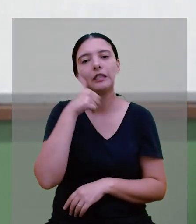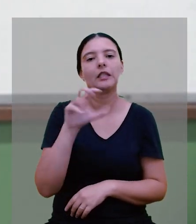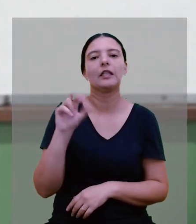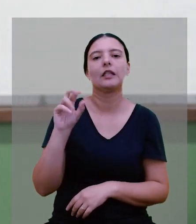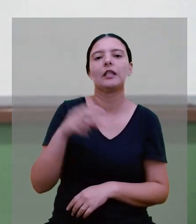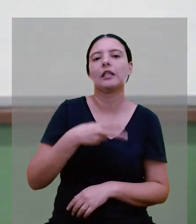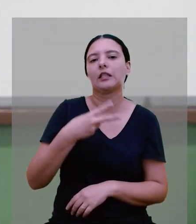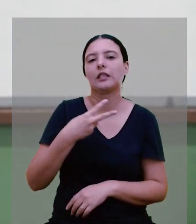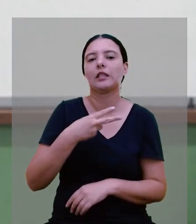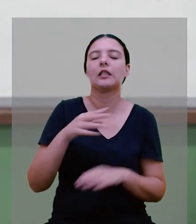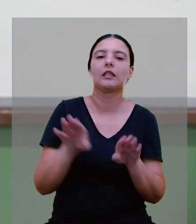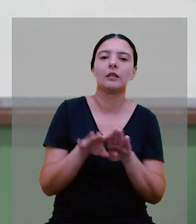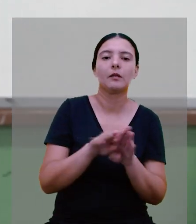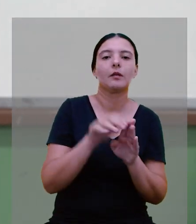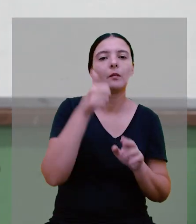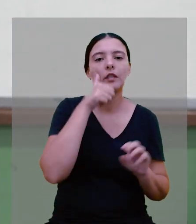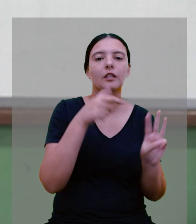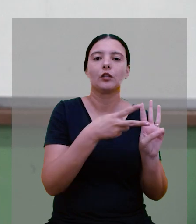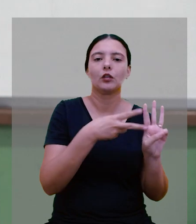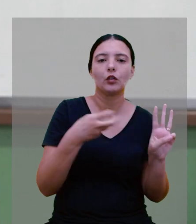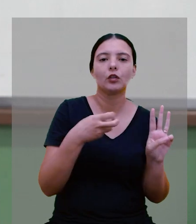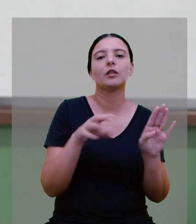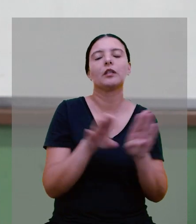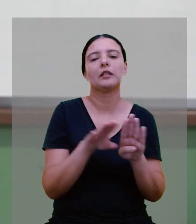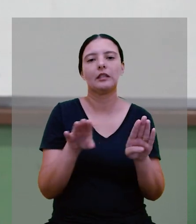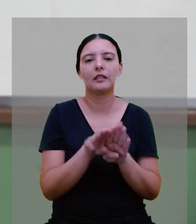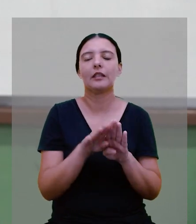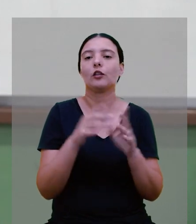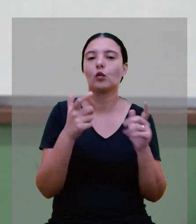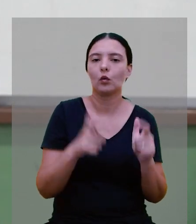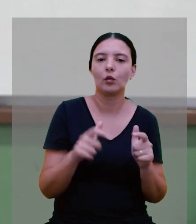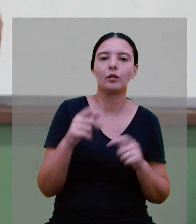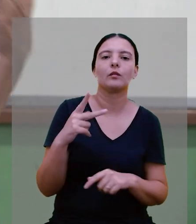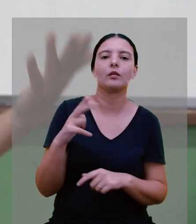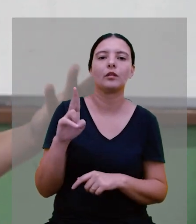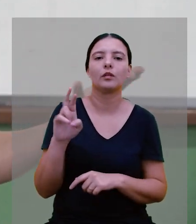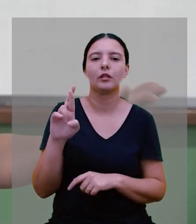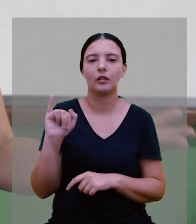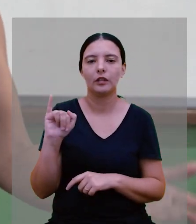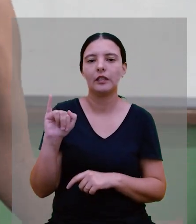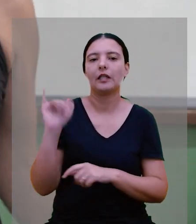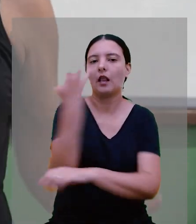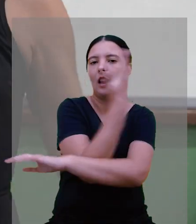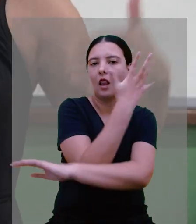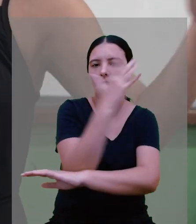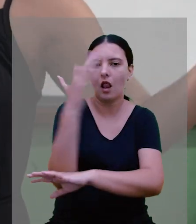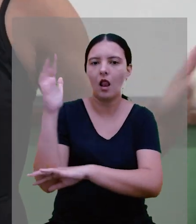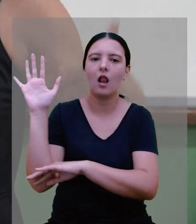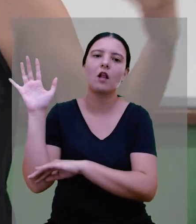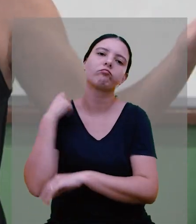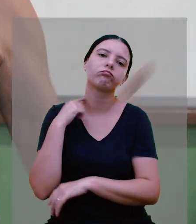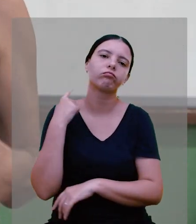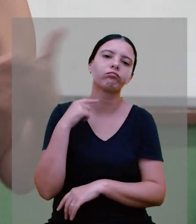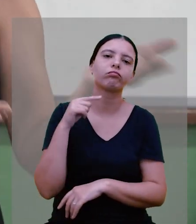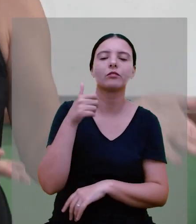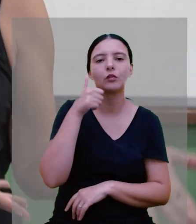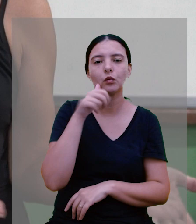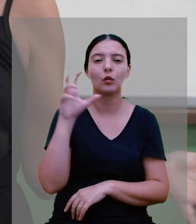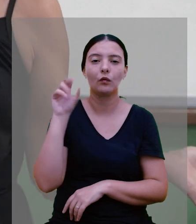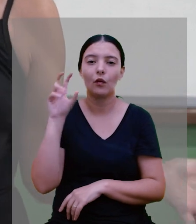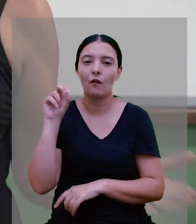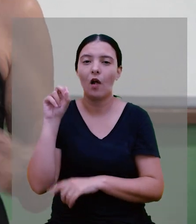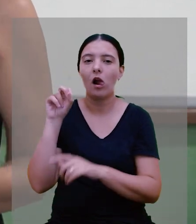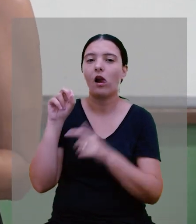bisavó era uma indígena de uma aldeia chamada Puri, na zona da mata, e que o meu bisavô seria um branco que pegou